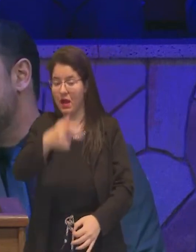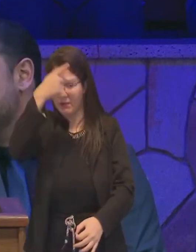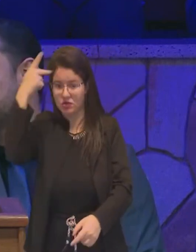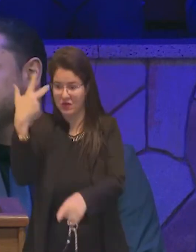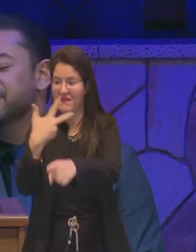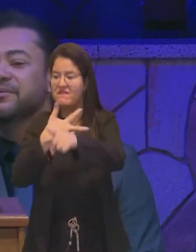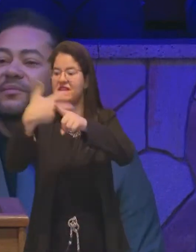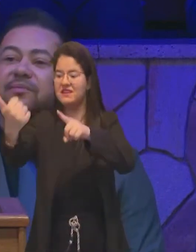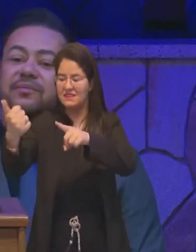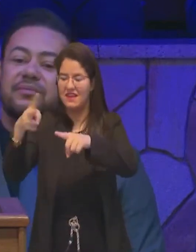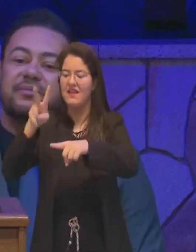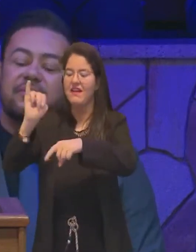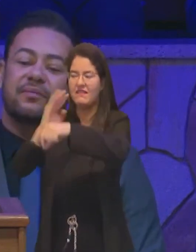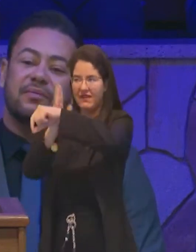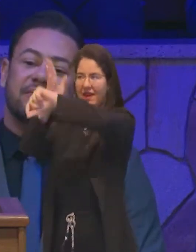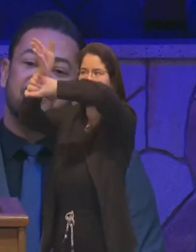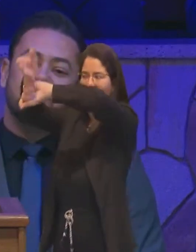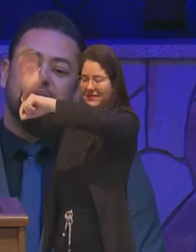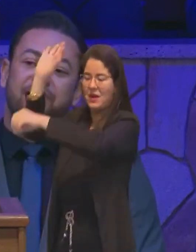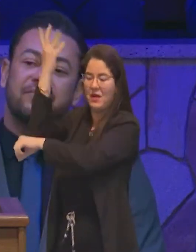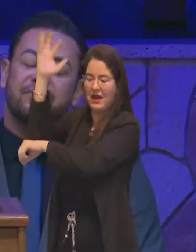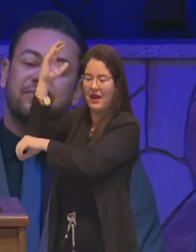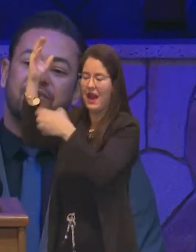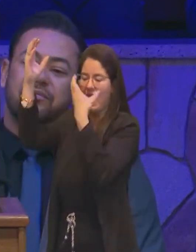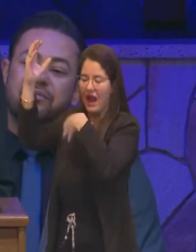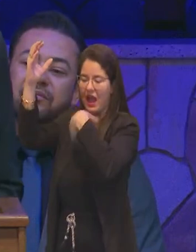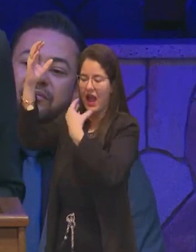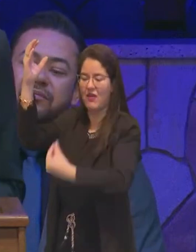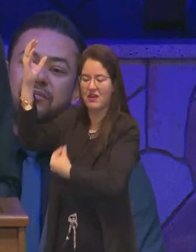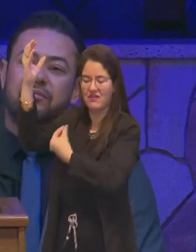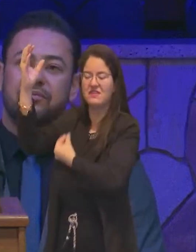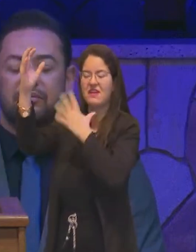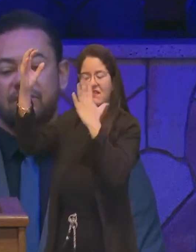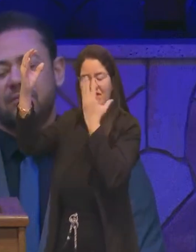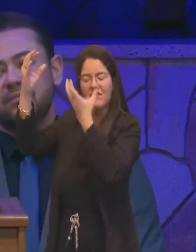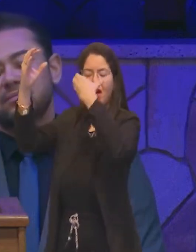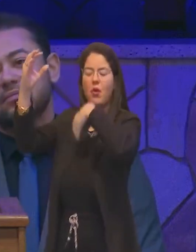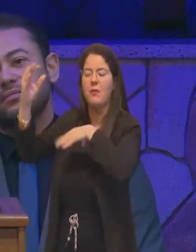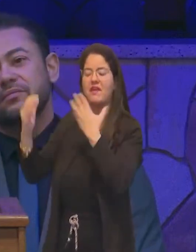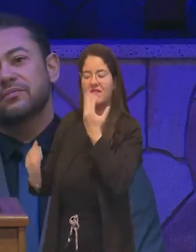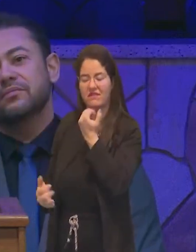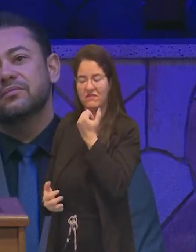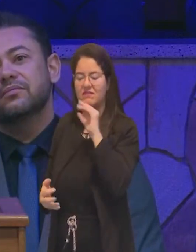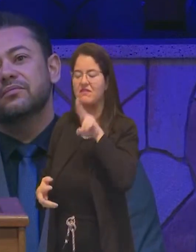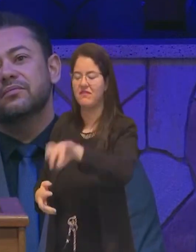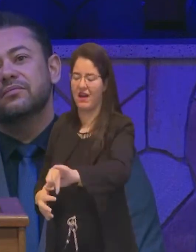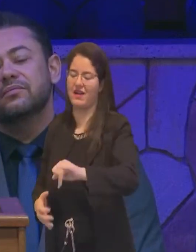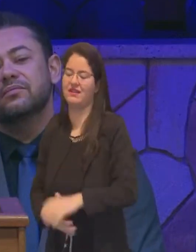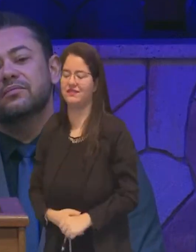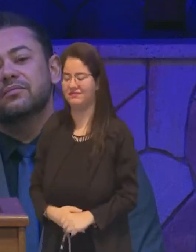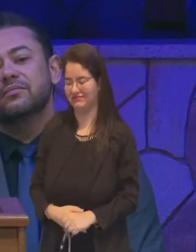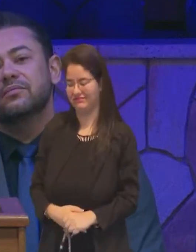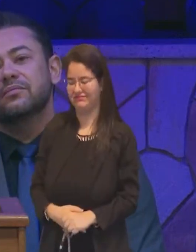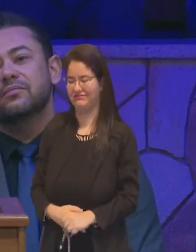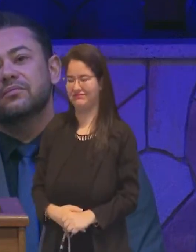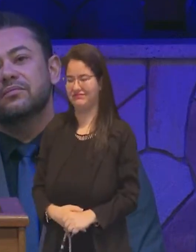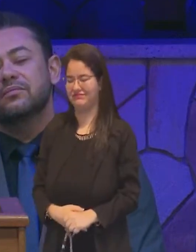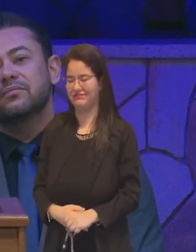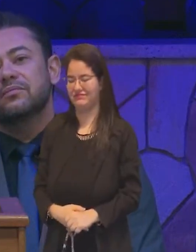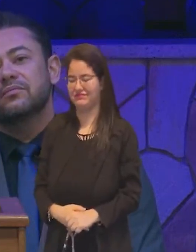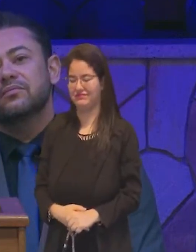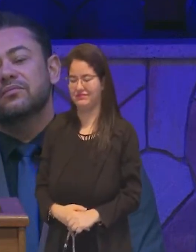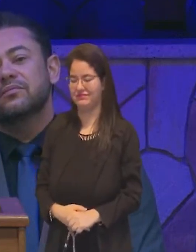da vida, que está no meio do paraíso de Deus. Essa palavra, irmãos, vencer,